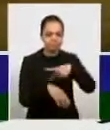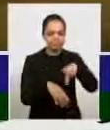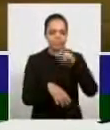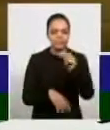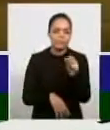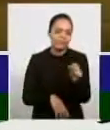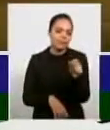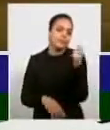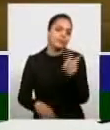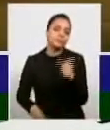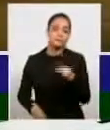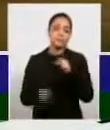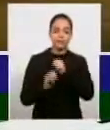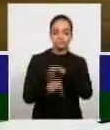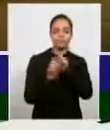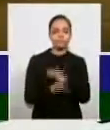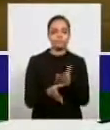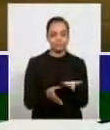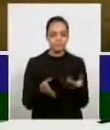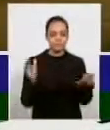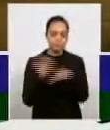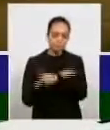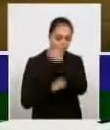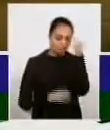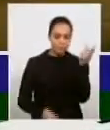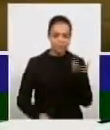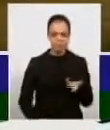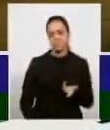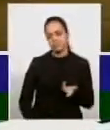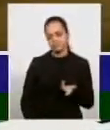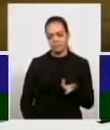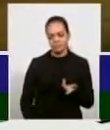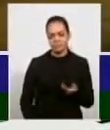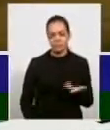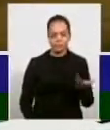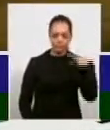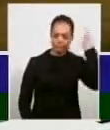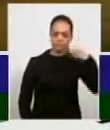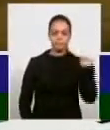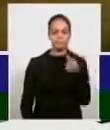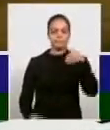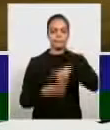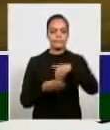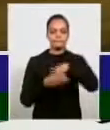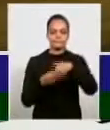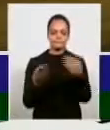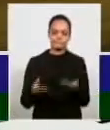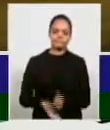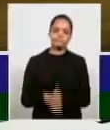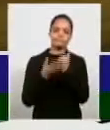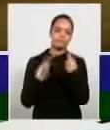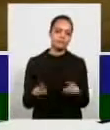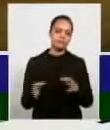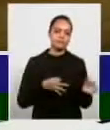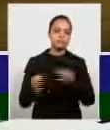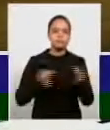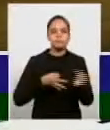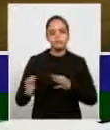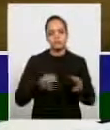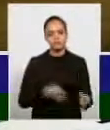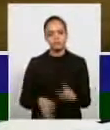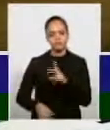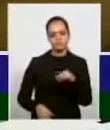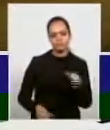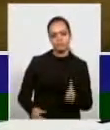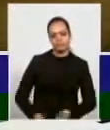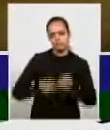em que não há educação por parte de algumas pessoas. Então, vereador, nós votamos favorável a esse projeto, que vai dar um